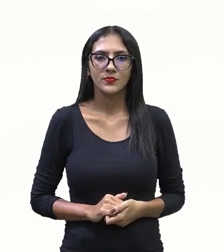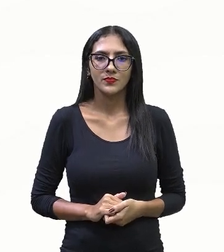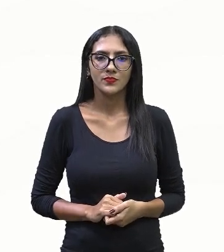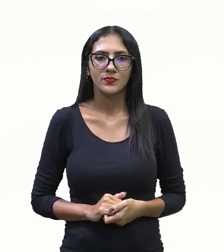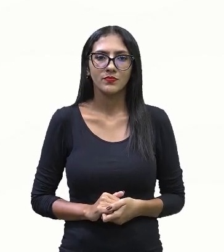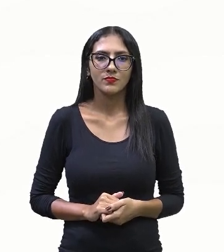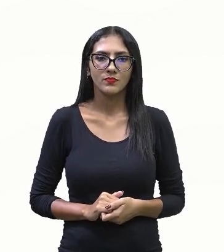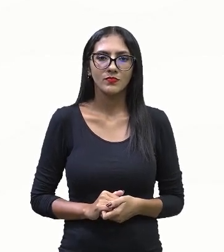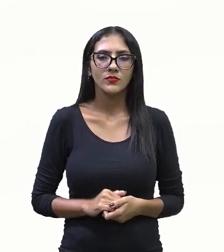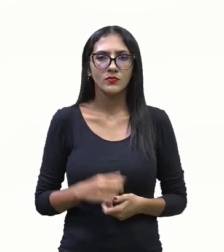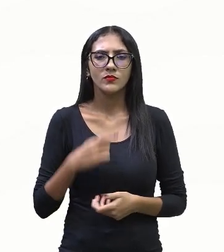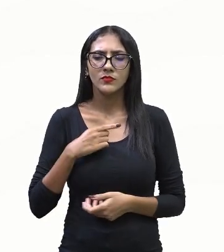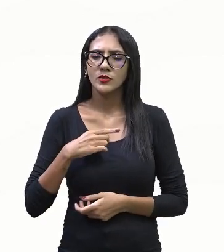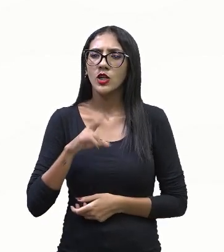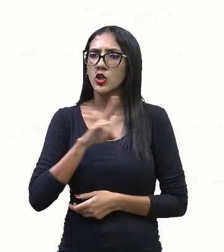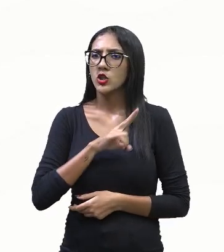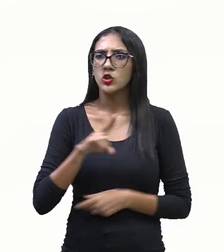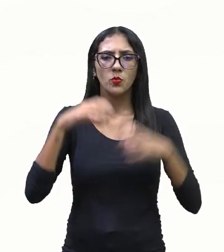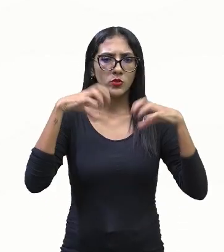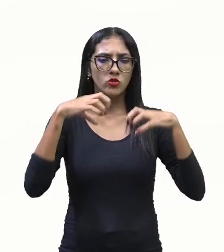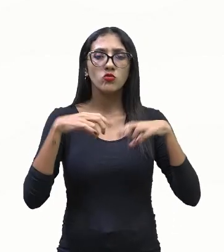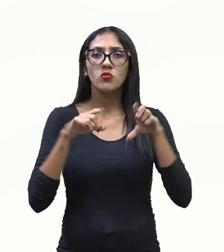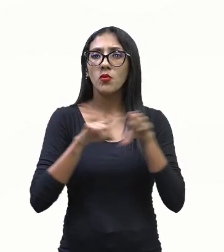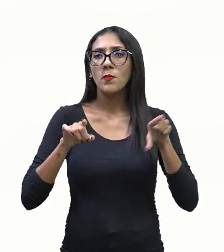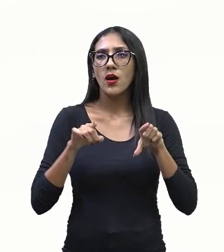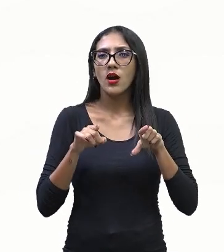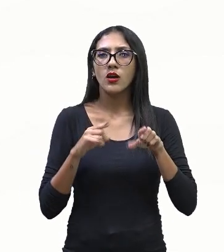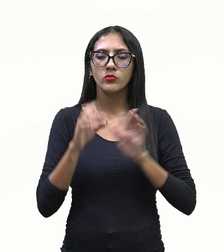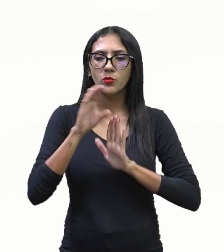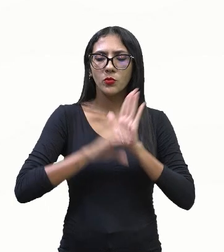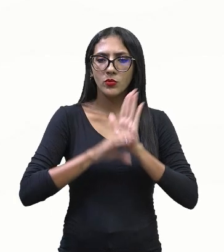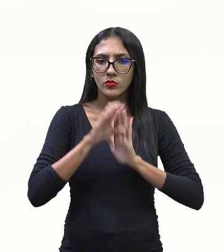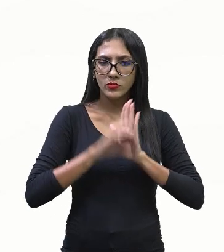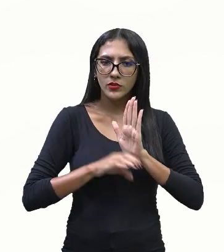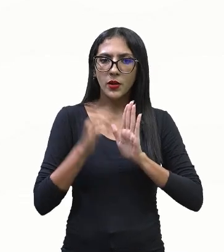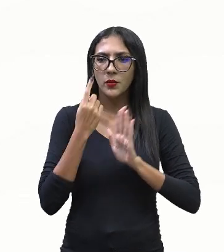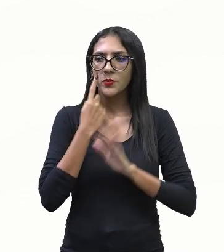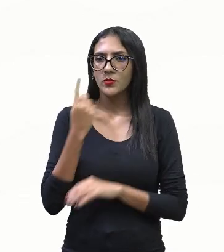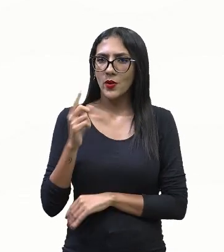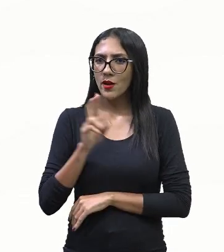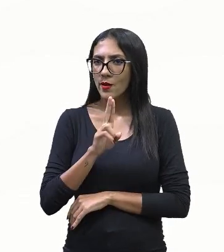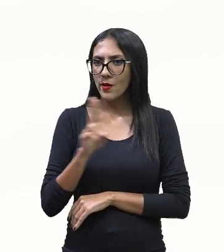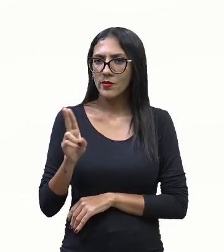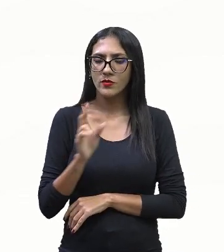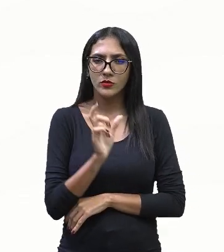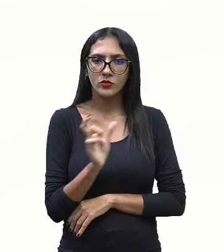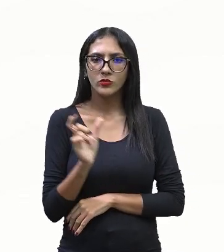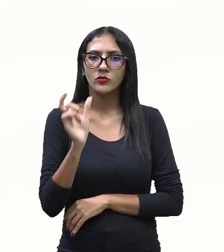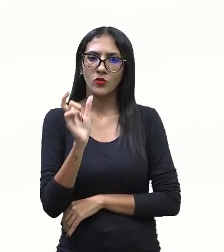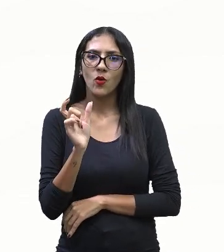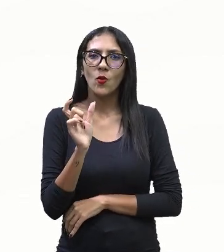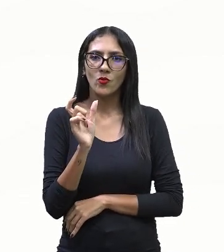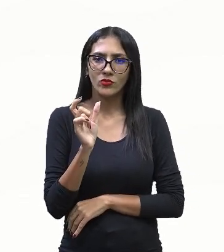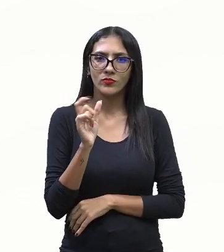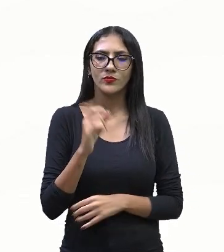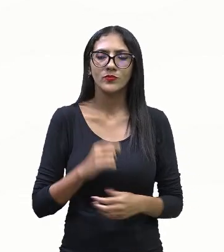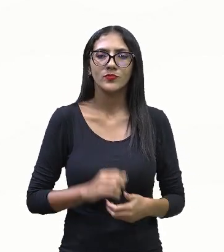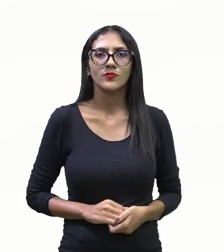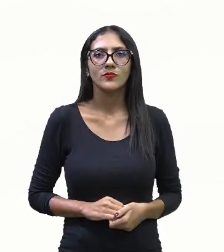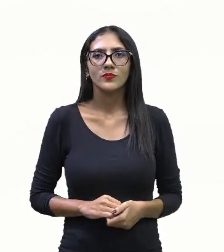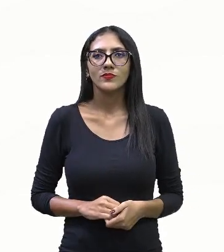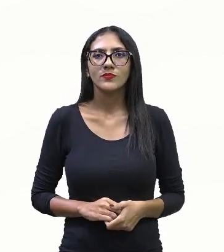Vulgarmente a gente chama de chuva, mas o conceito é esse, a palavrinha é essa, né? É a precipitação de gotículas de água,